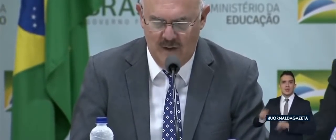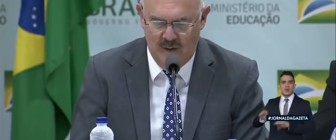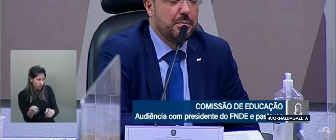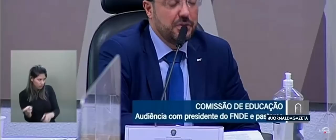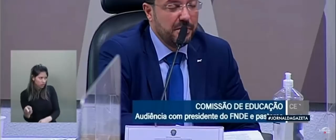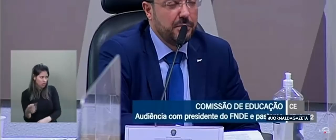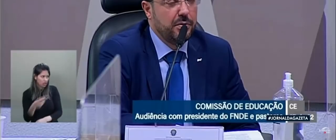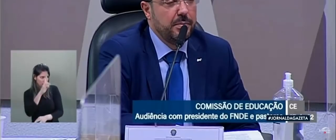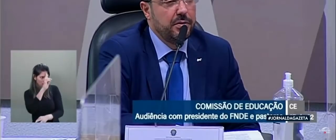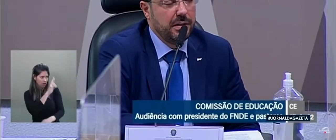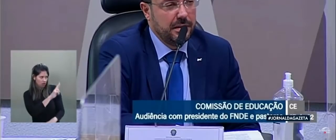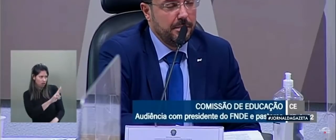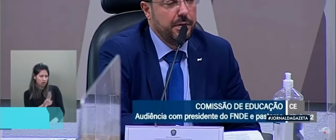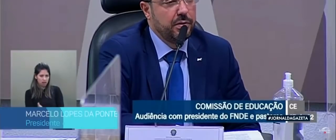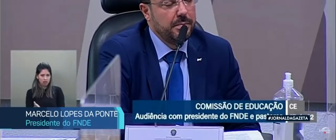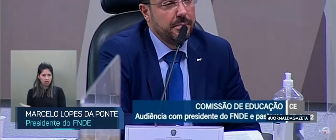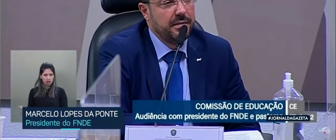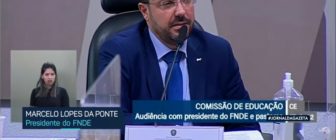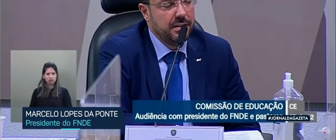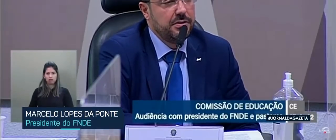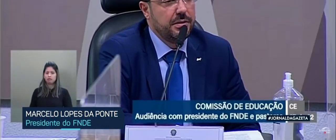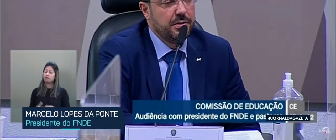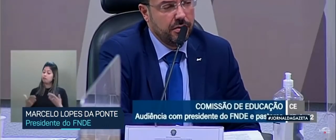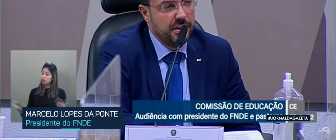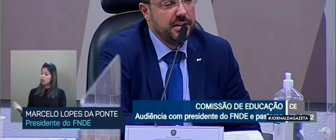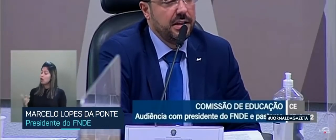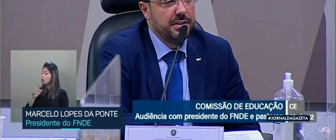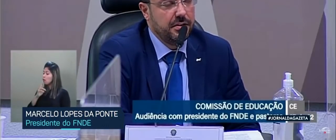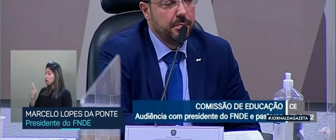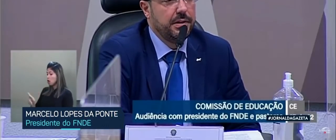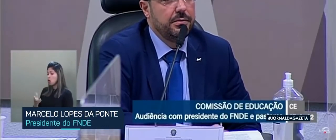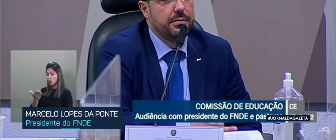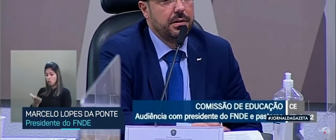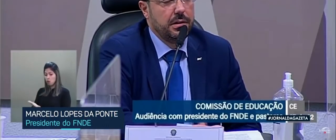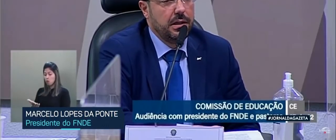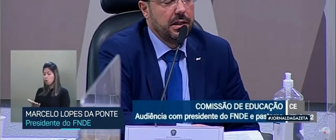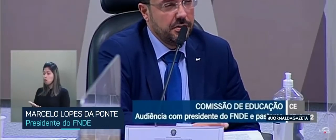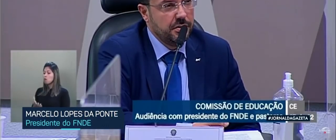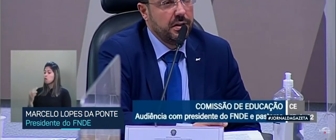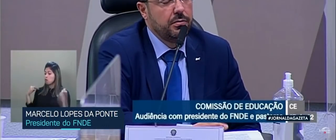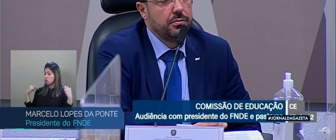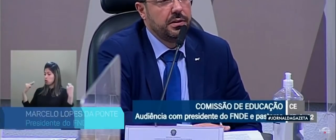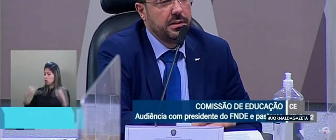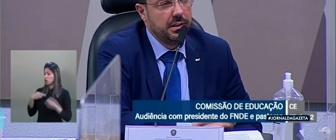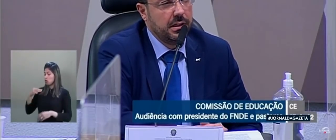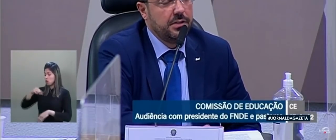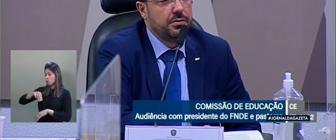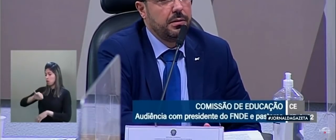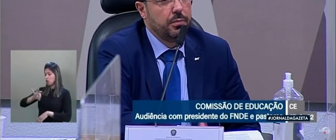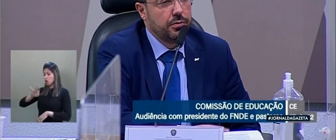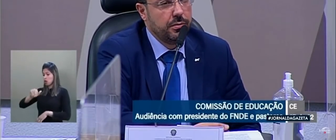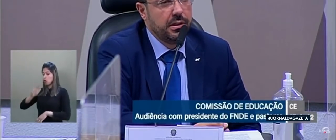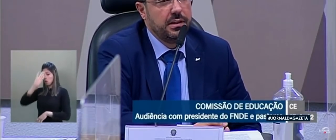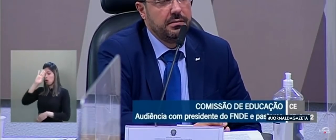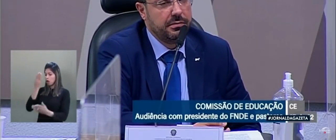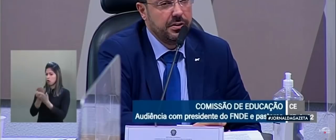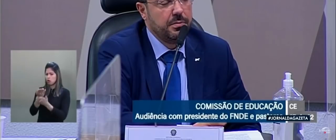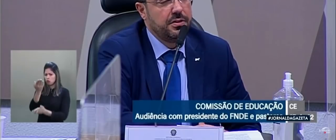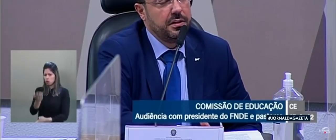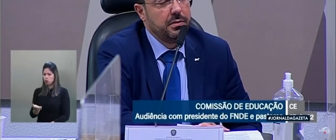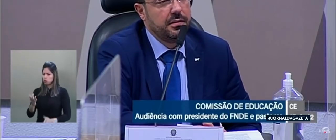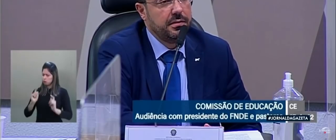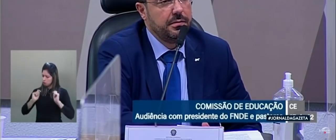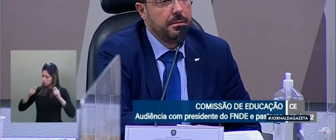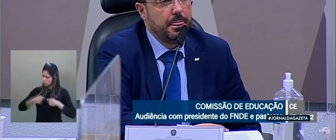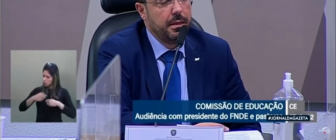na semana passada. Ministro Milton Ribeiro é uma pessoa da minha mais elevada estima, de cordialidade e respeito. Acredito na conduta dele, acredito na postura que ele